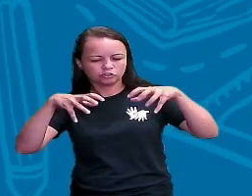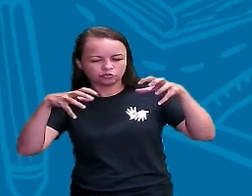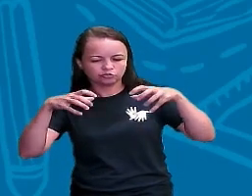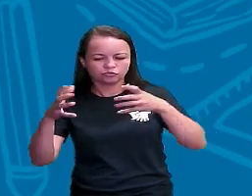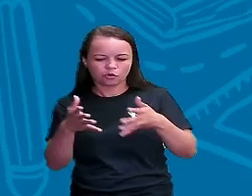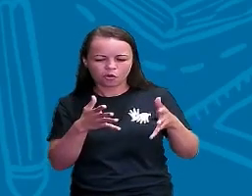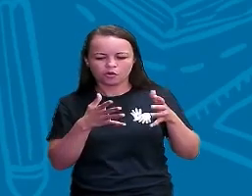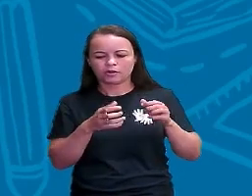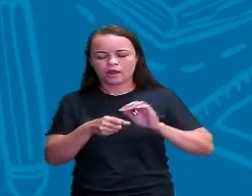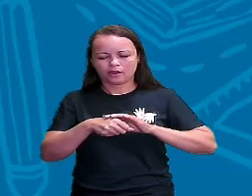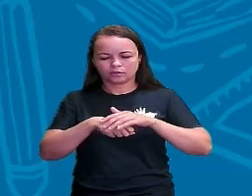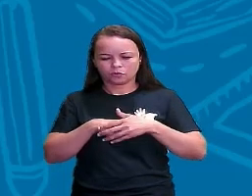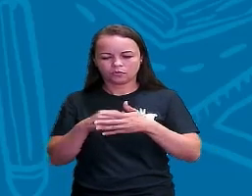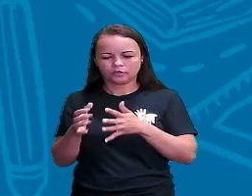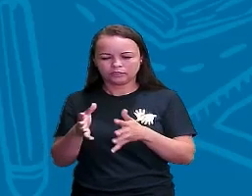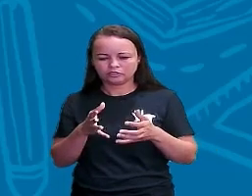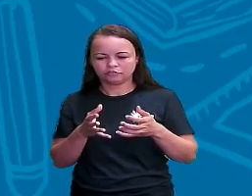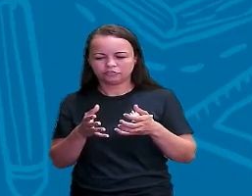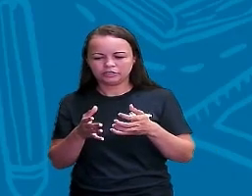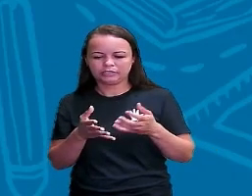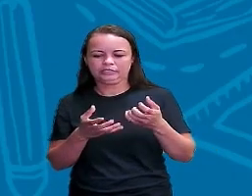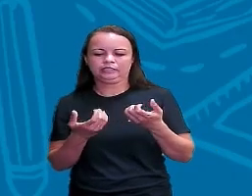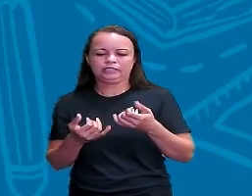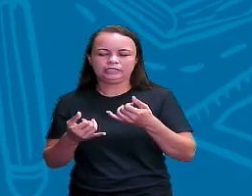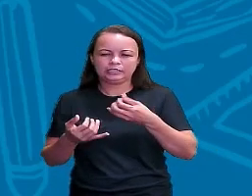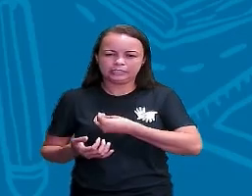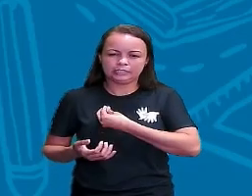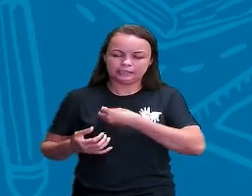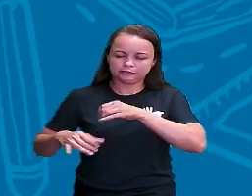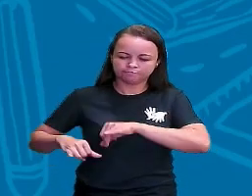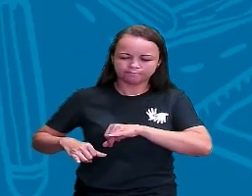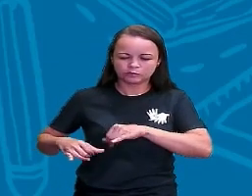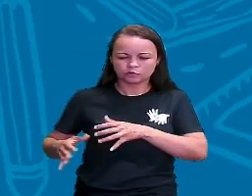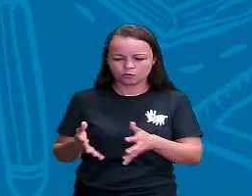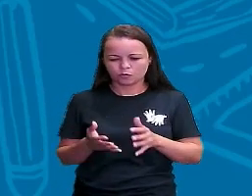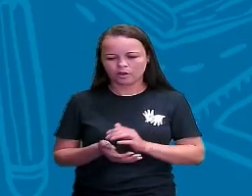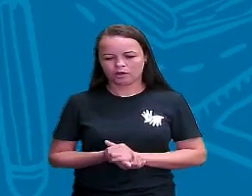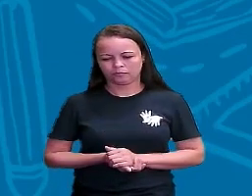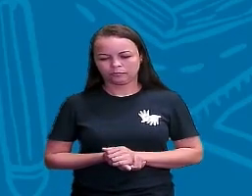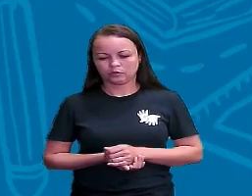o cavaleiro, muito cavalheiro, ajudou a moça a descer do cavalo.